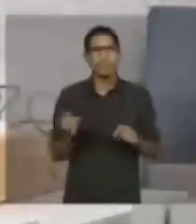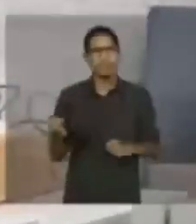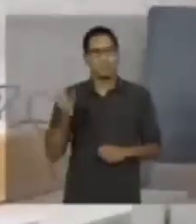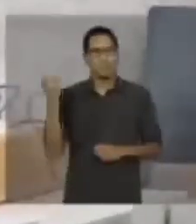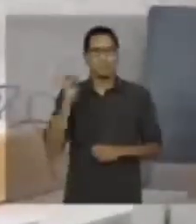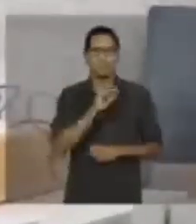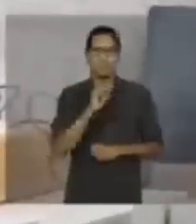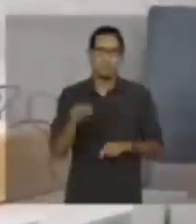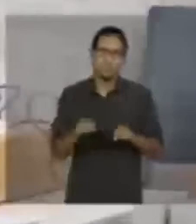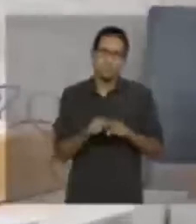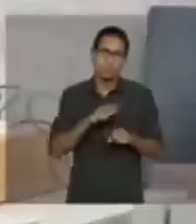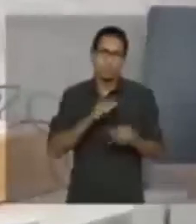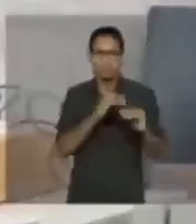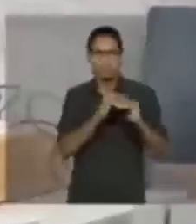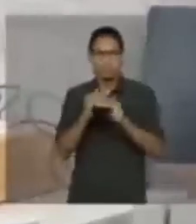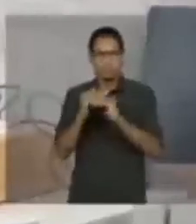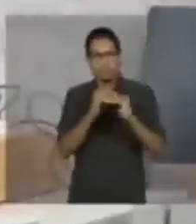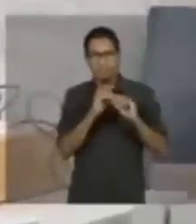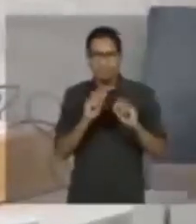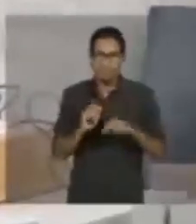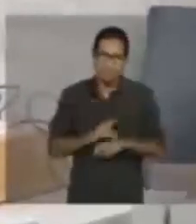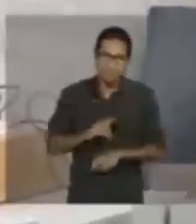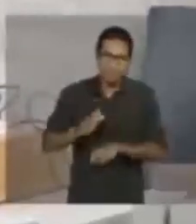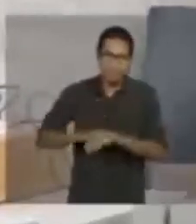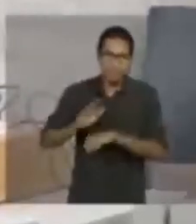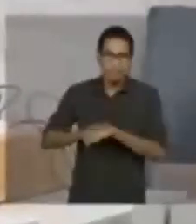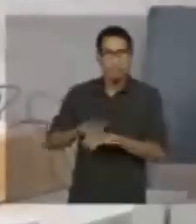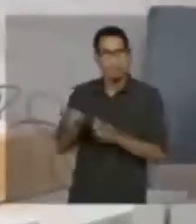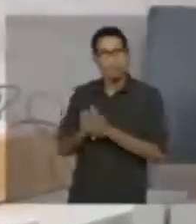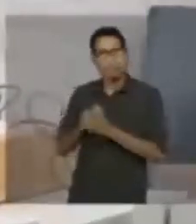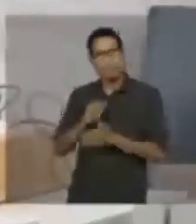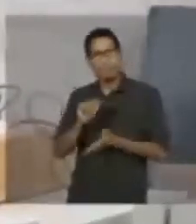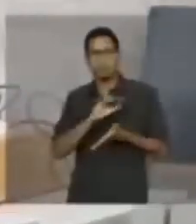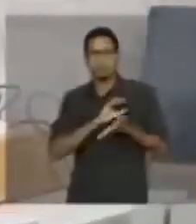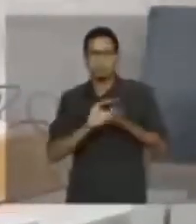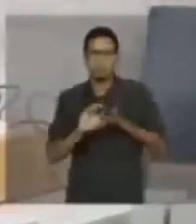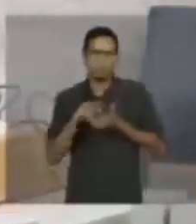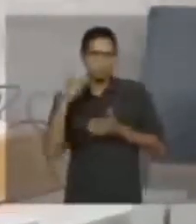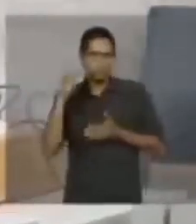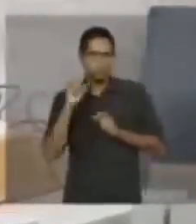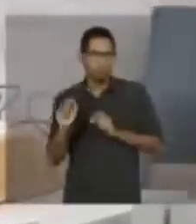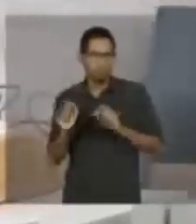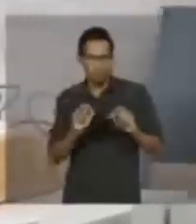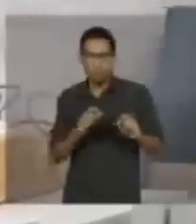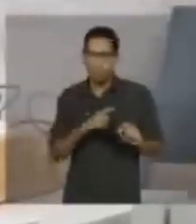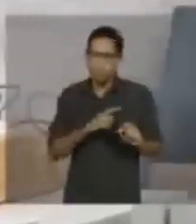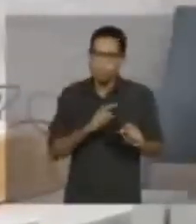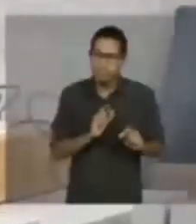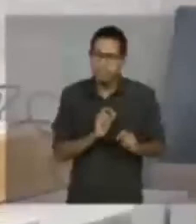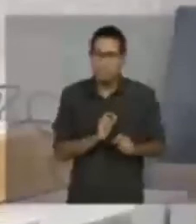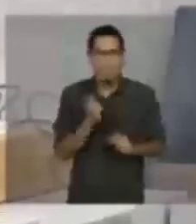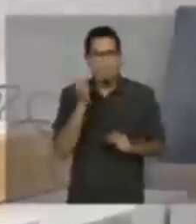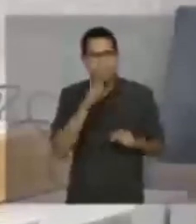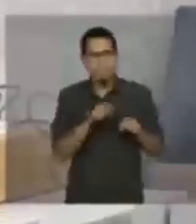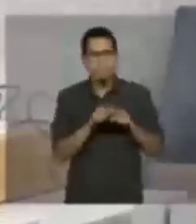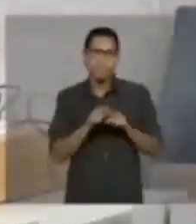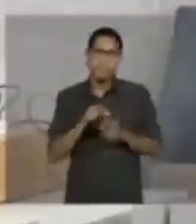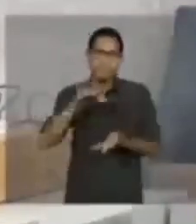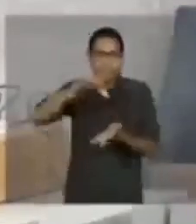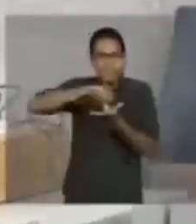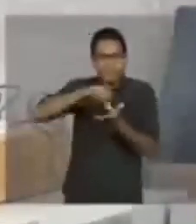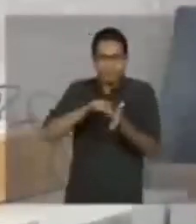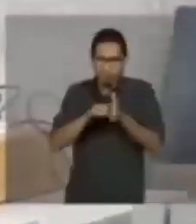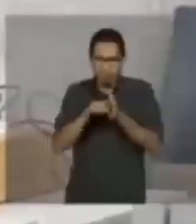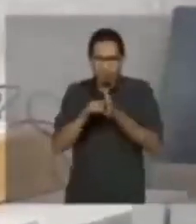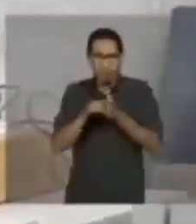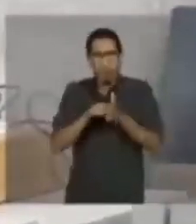importante estabelecer, e não só para o caso da execução das emendas parlamentares, não, mas estabelecer algum tipo de central de análise